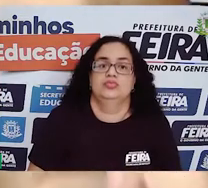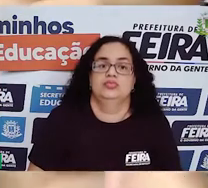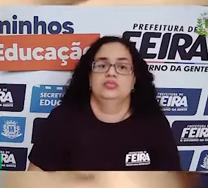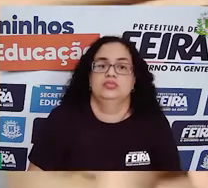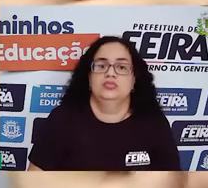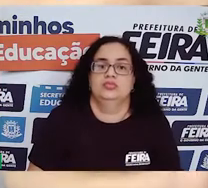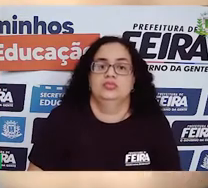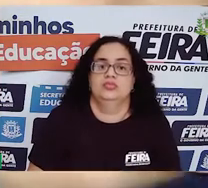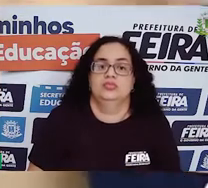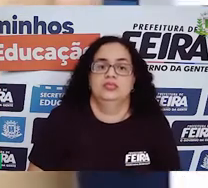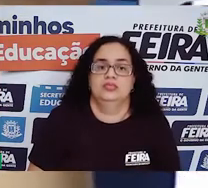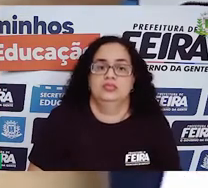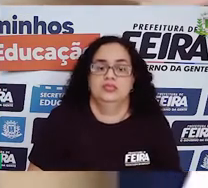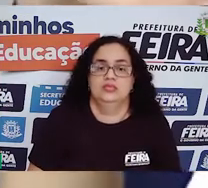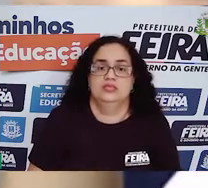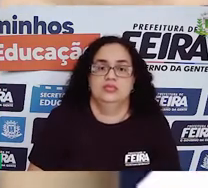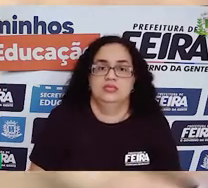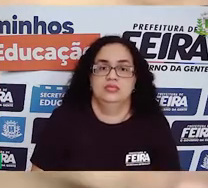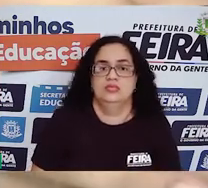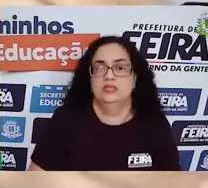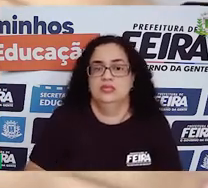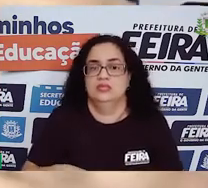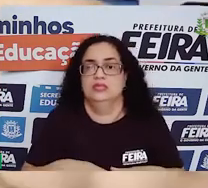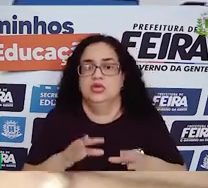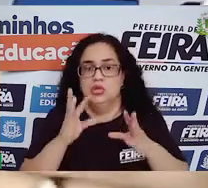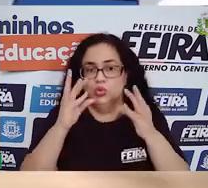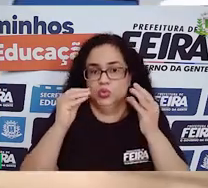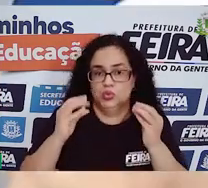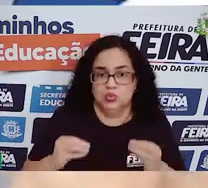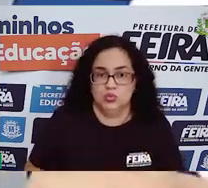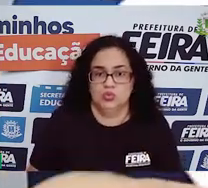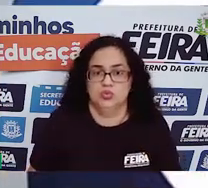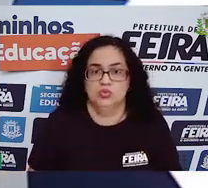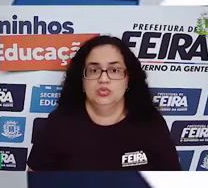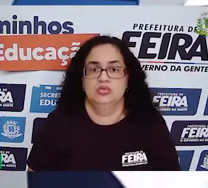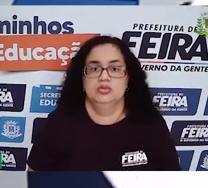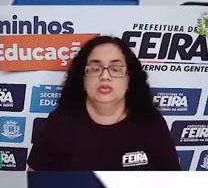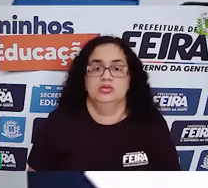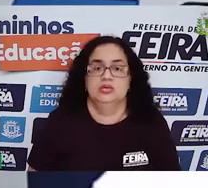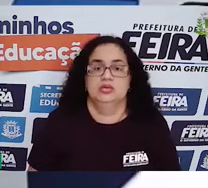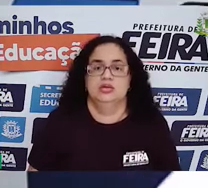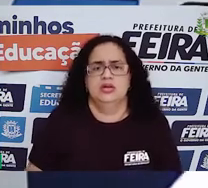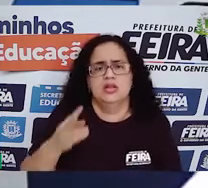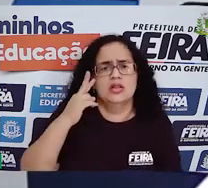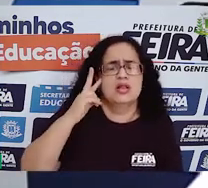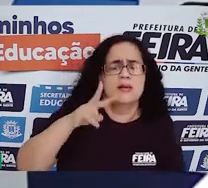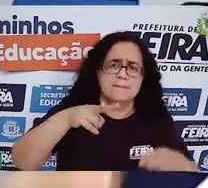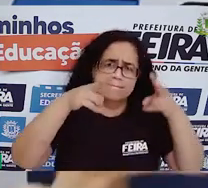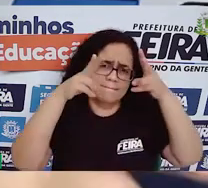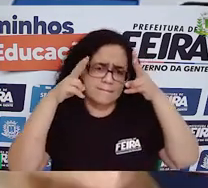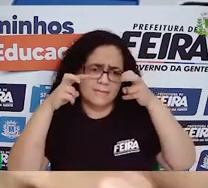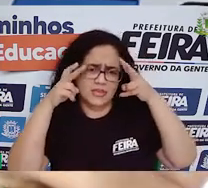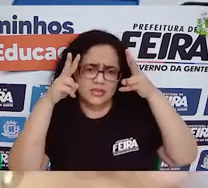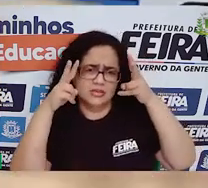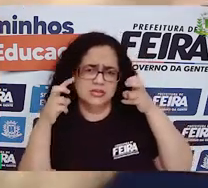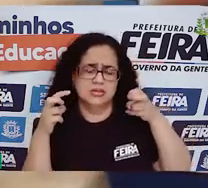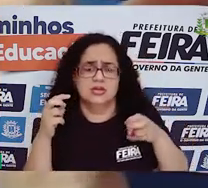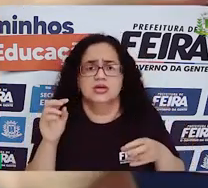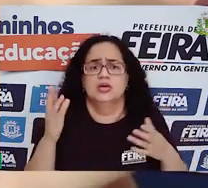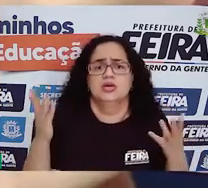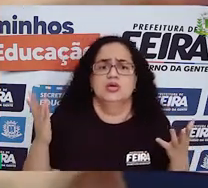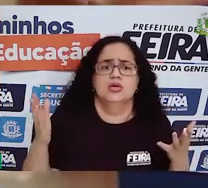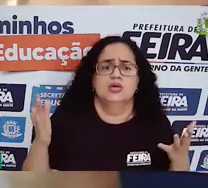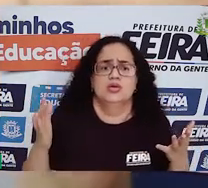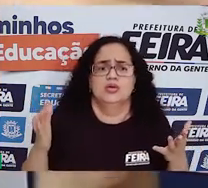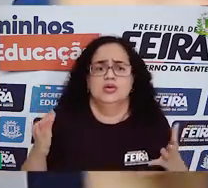juntar. E quando ela juntou, ela percebeu e formou,